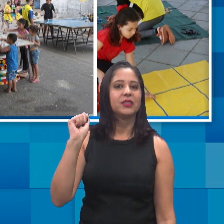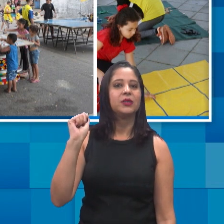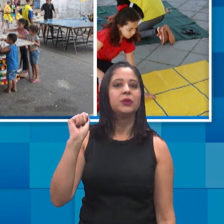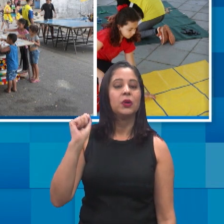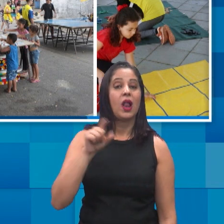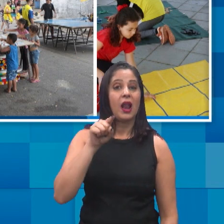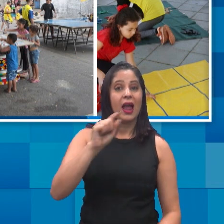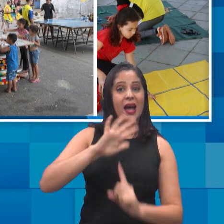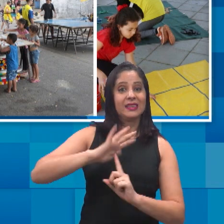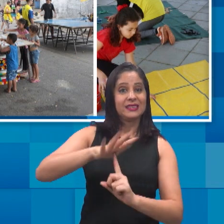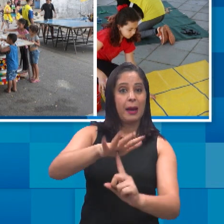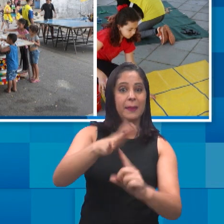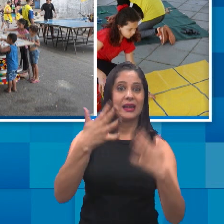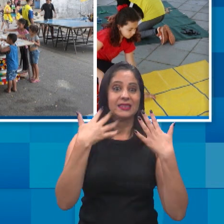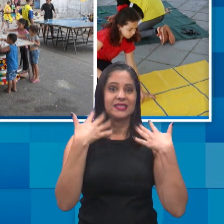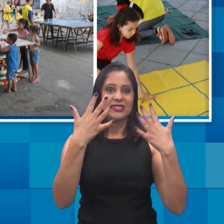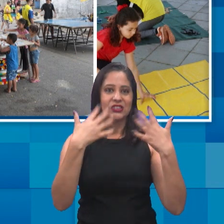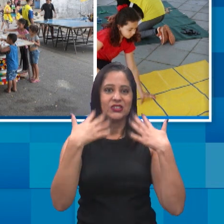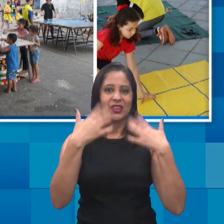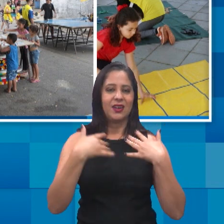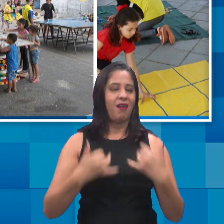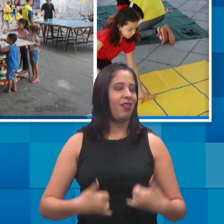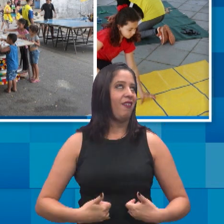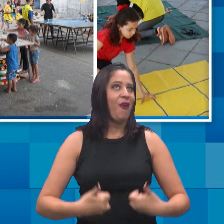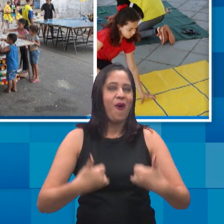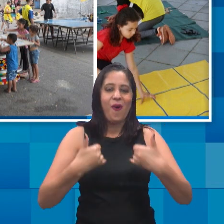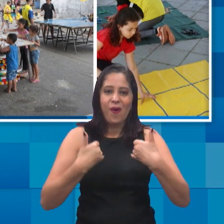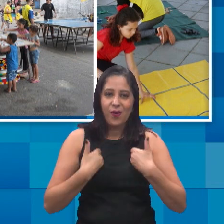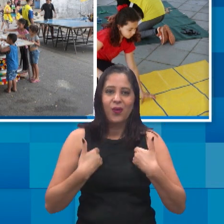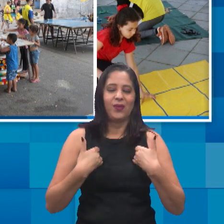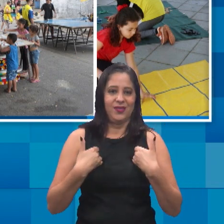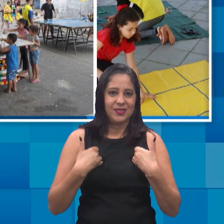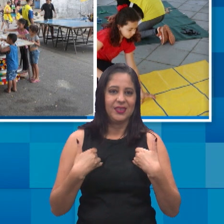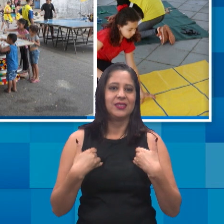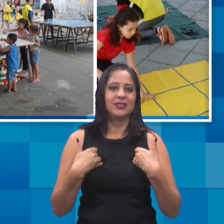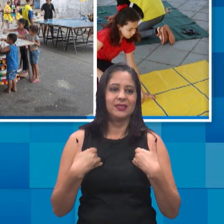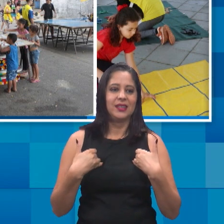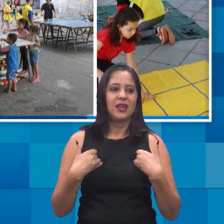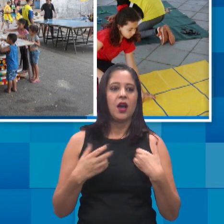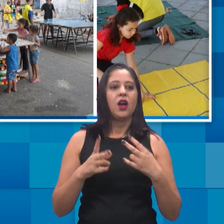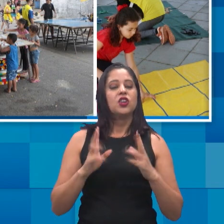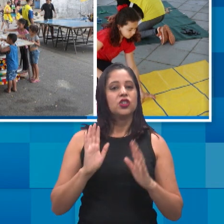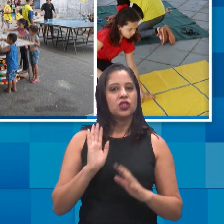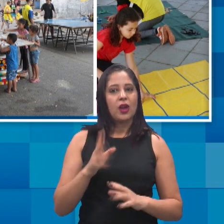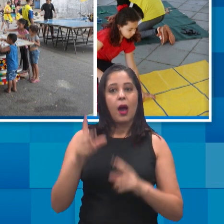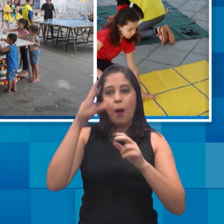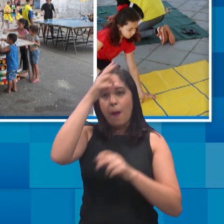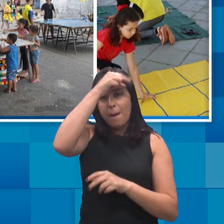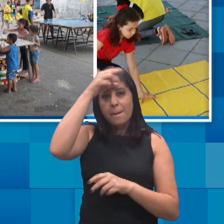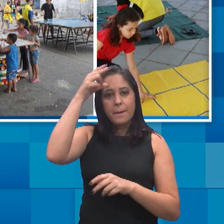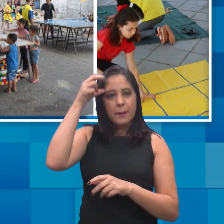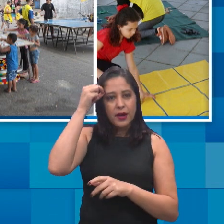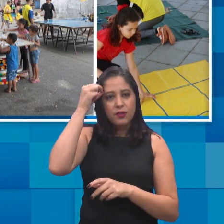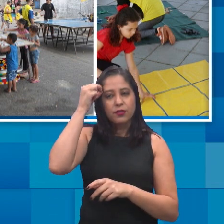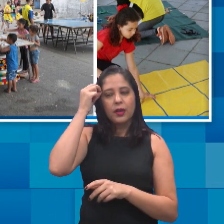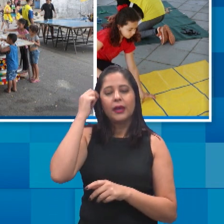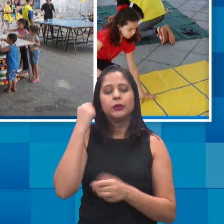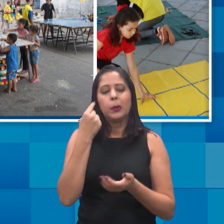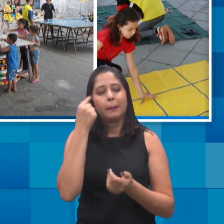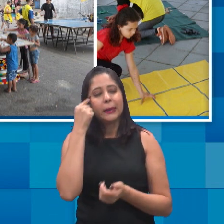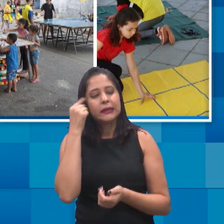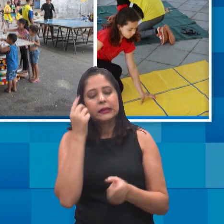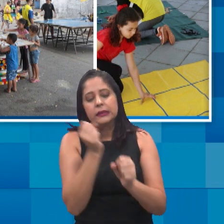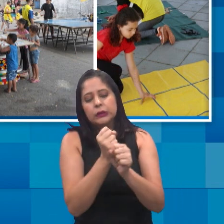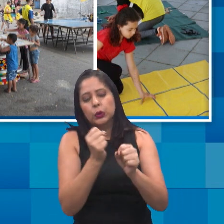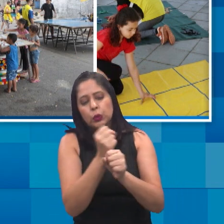Praça Verão, lá no Jardim Morumbi. Esse orgulho, a gente esteve lá desde o começo com o prefeito Anderson, pensando na praça, junto com os técnicos